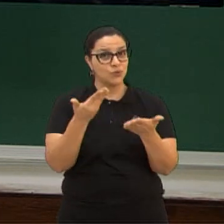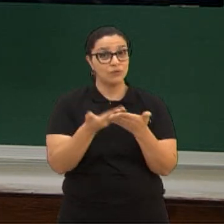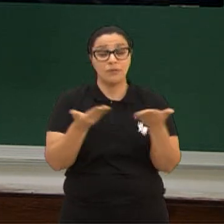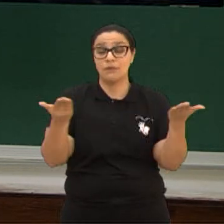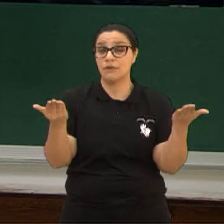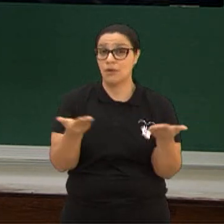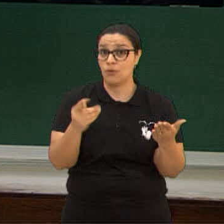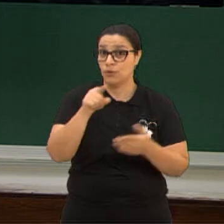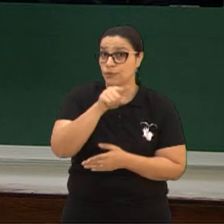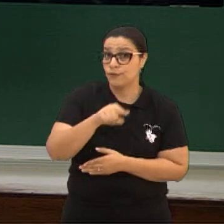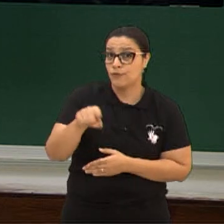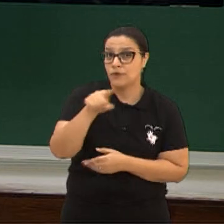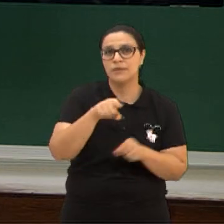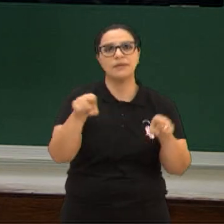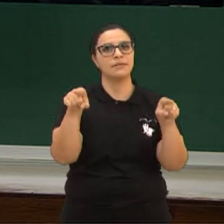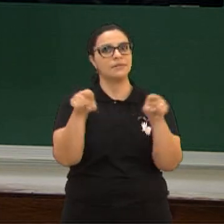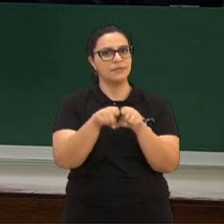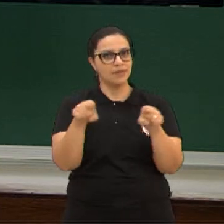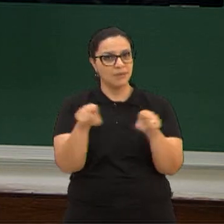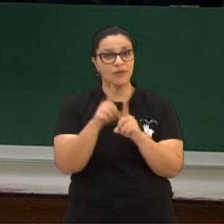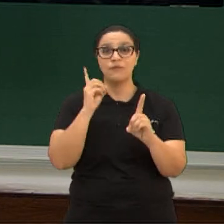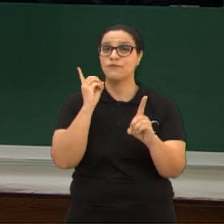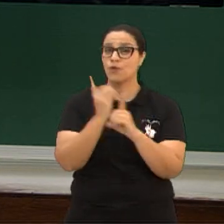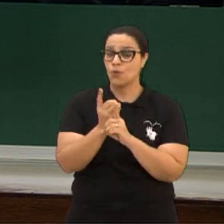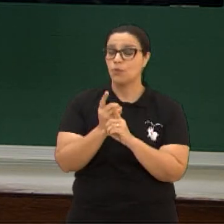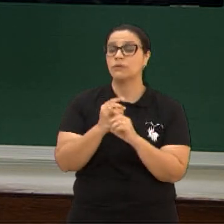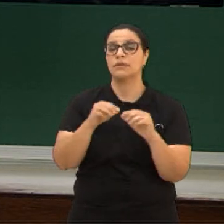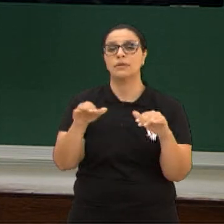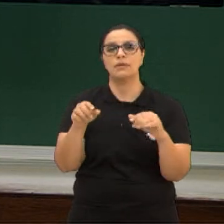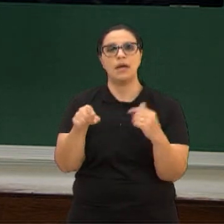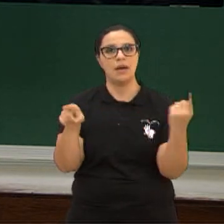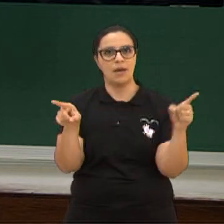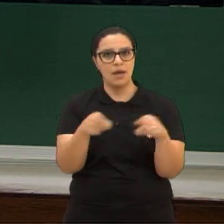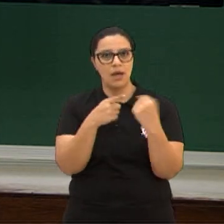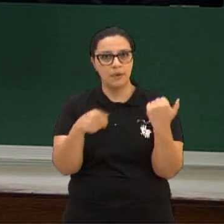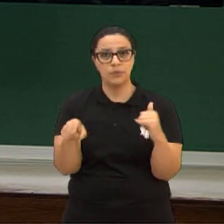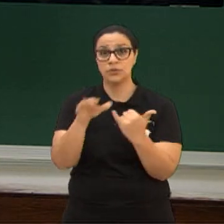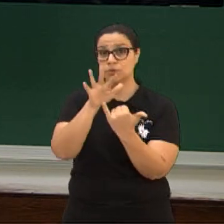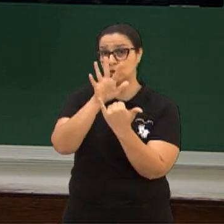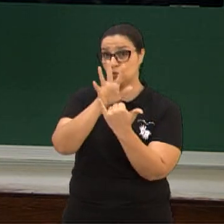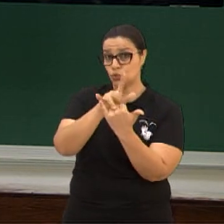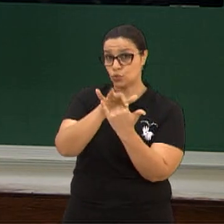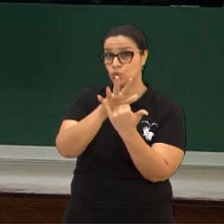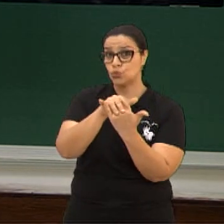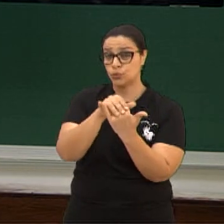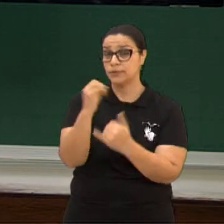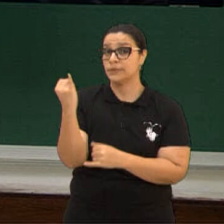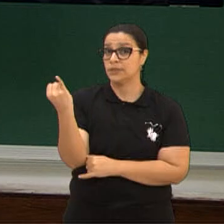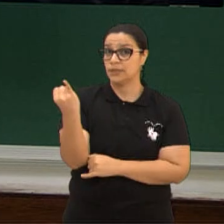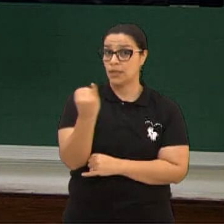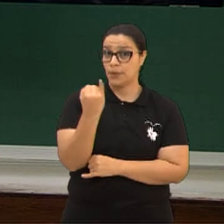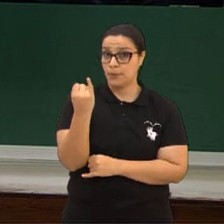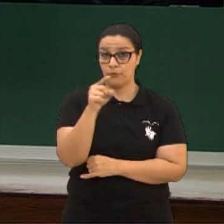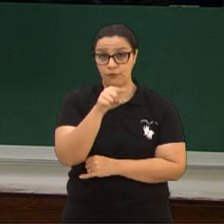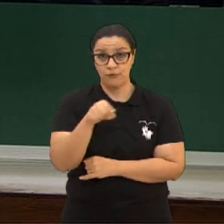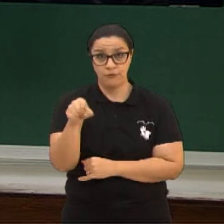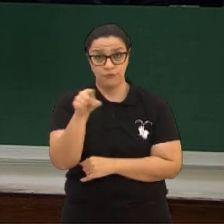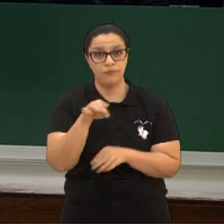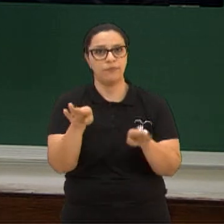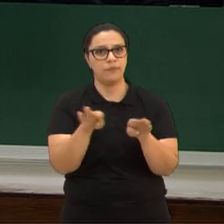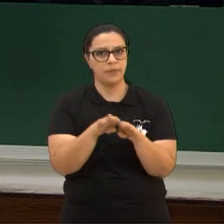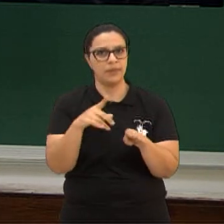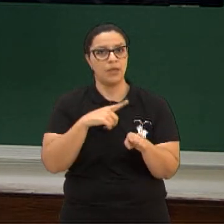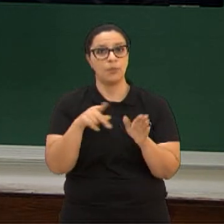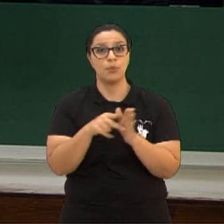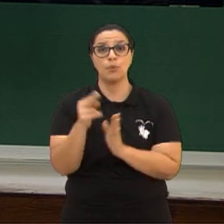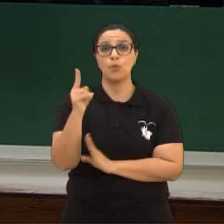agora. Vocês também vão encontrar essa música lá no YouTube. É importante que vocês coloquem